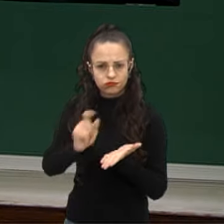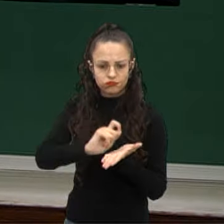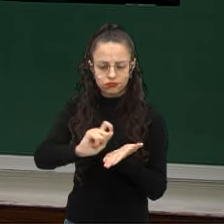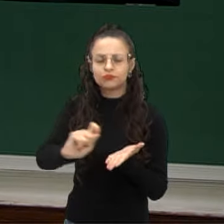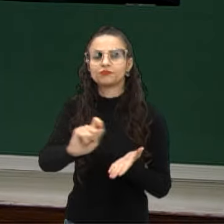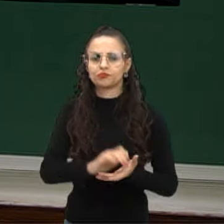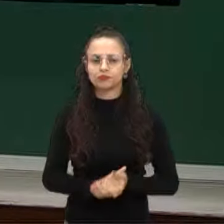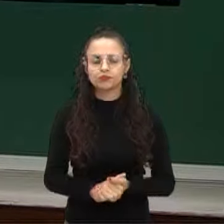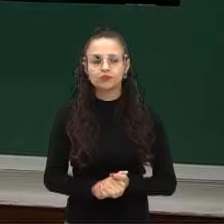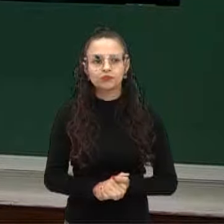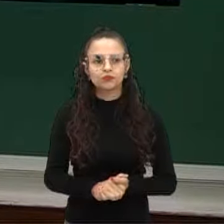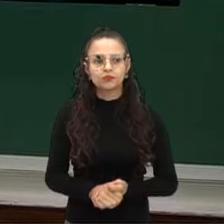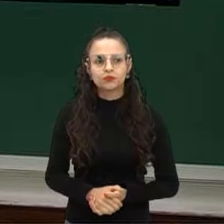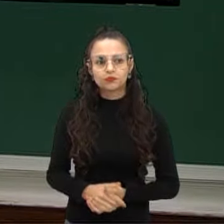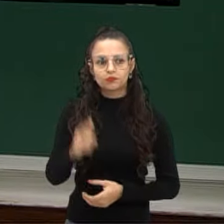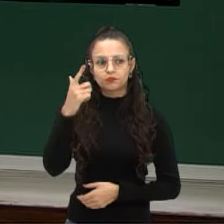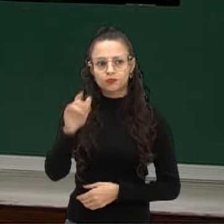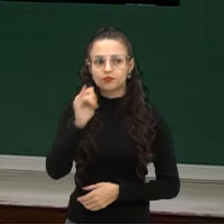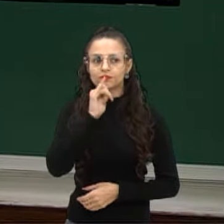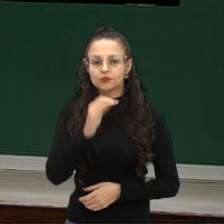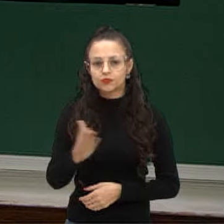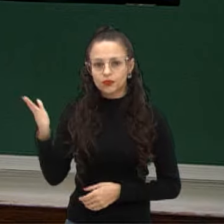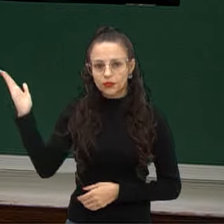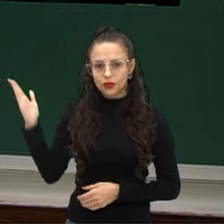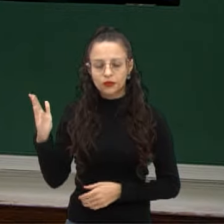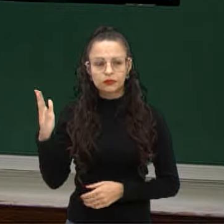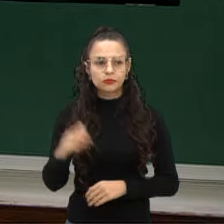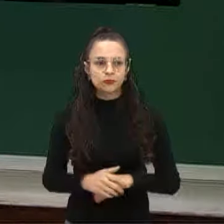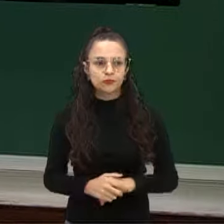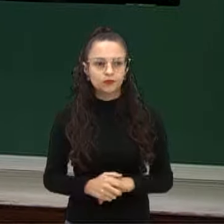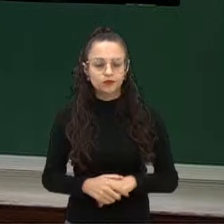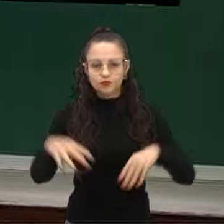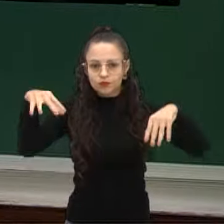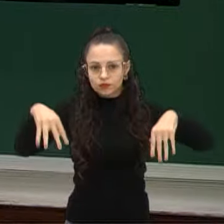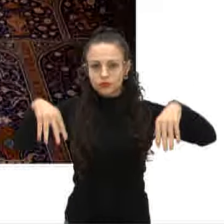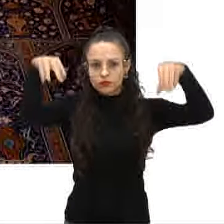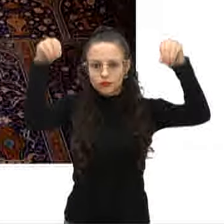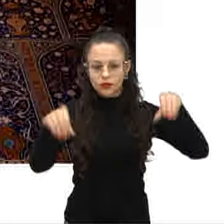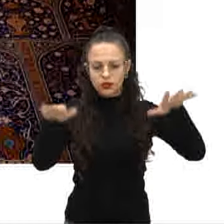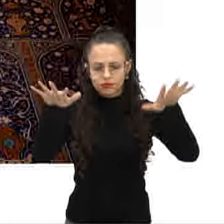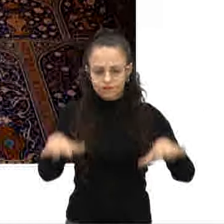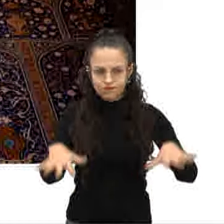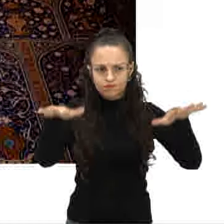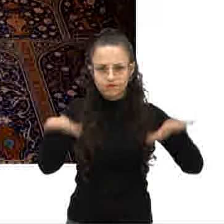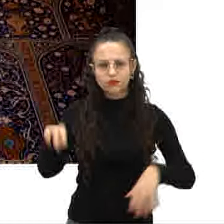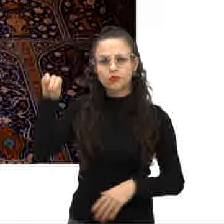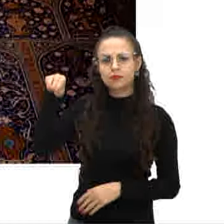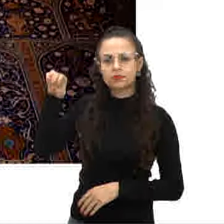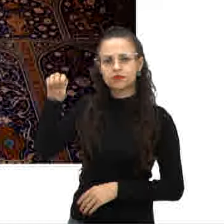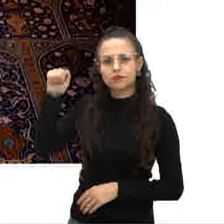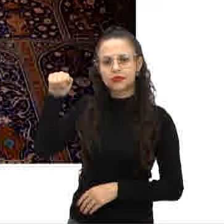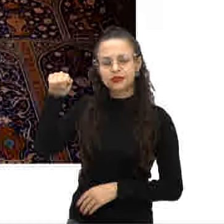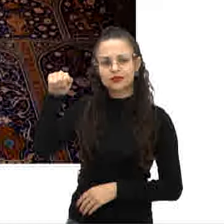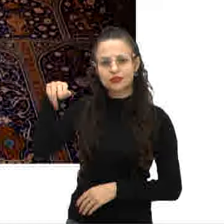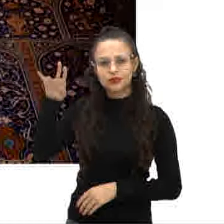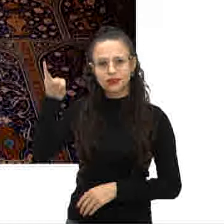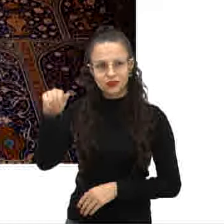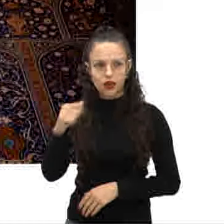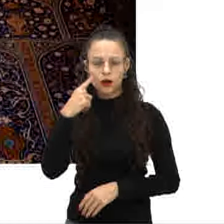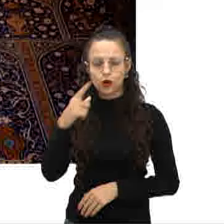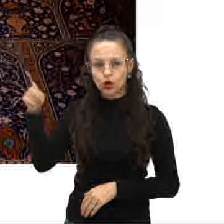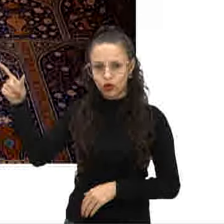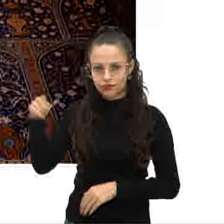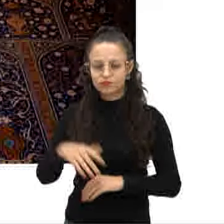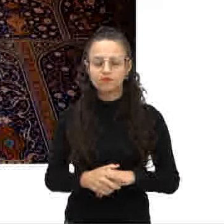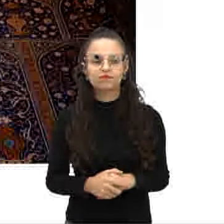né. Tem mais um exemplo aqui, a mesquita de Sarrá, em Isfahan, Sensacional, pessoal. E o jogo de iluminação que tem dentro,